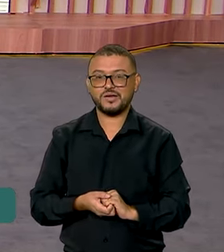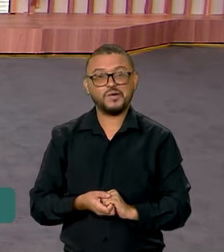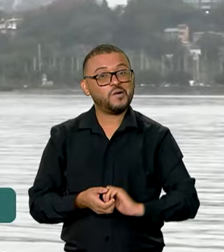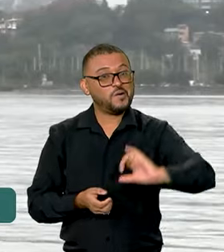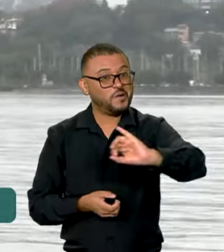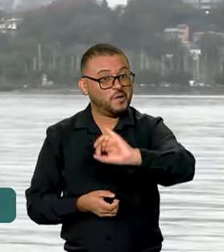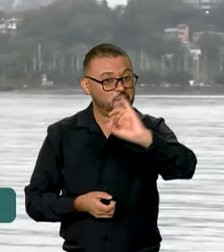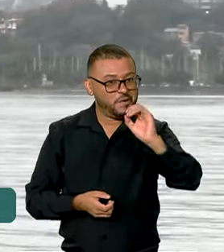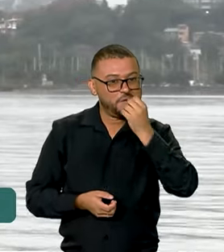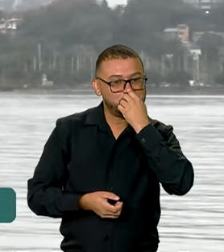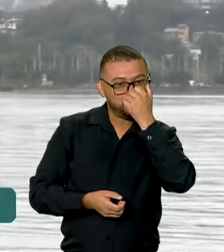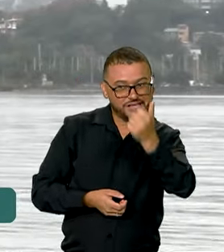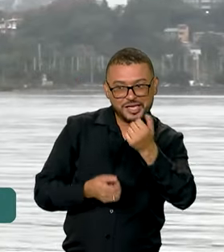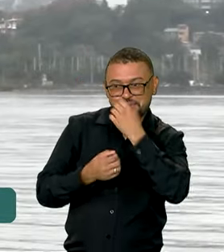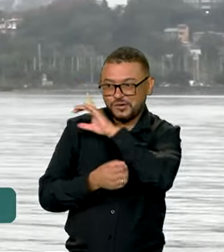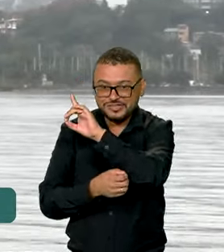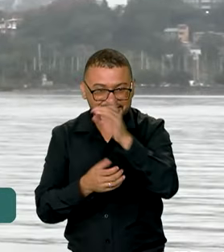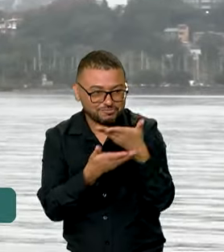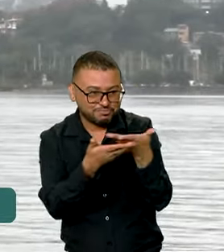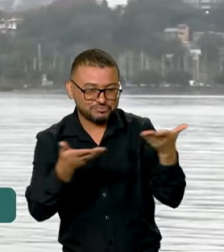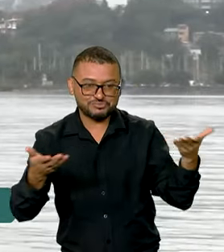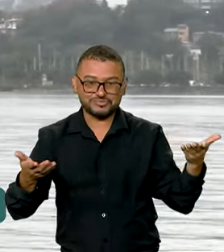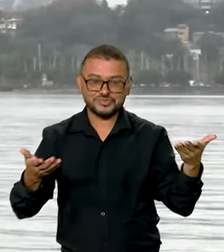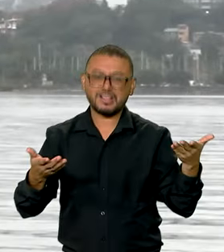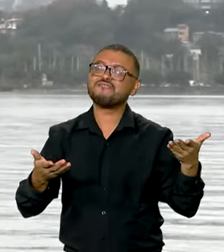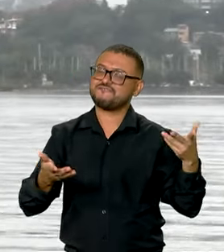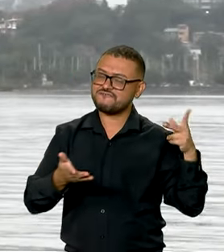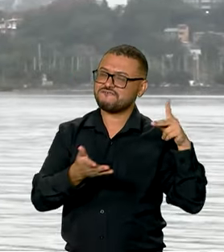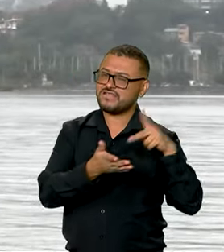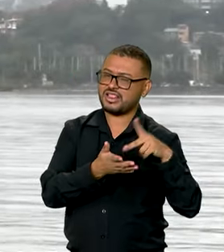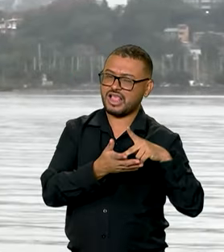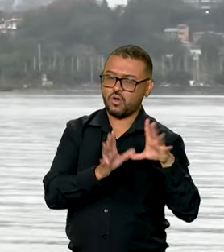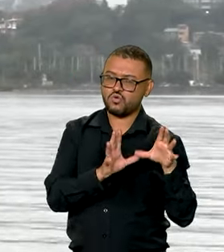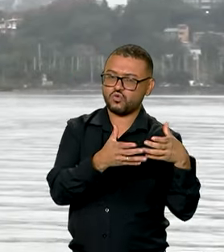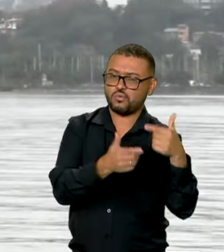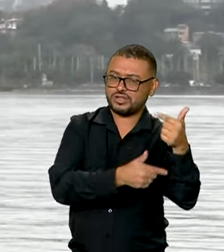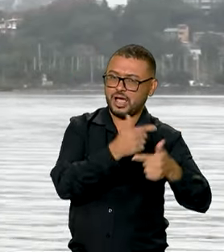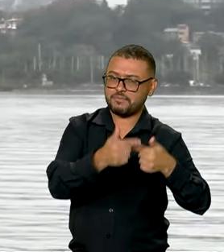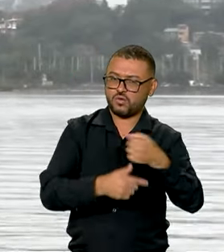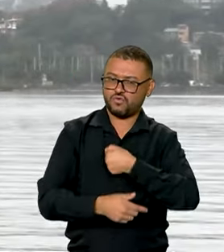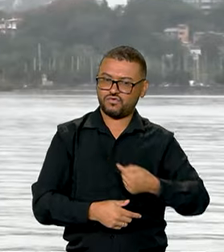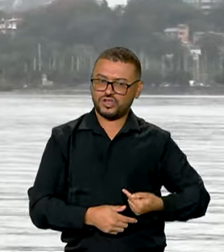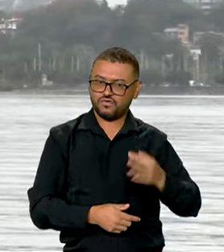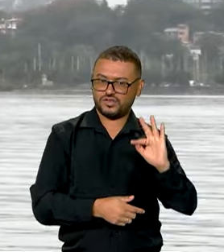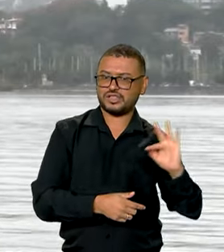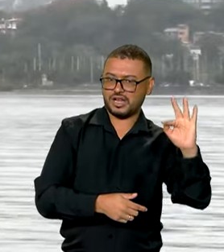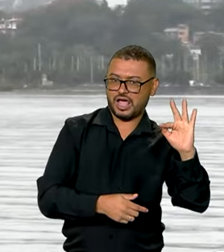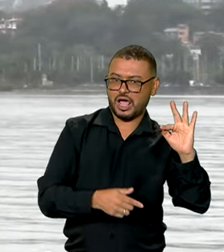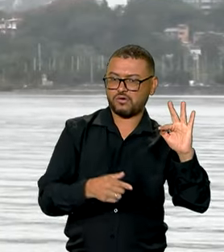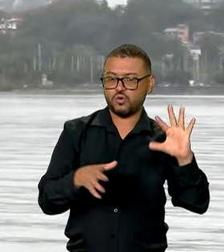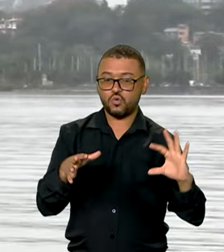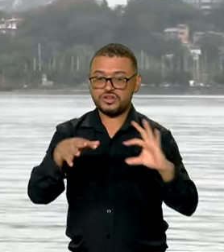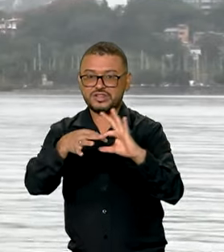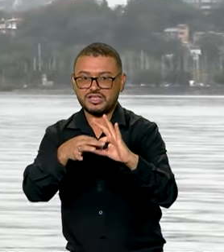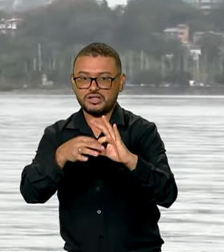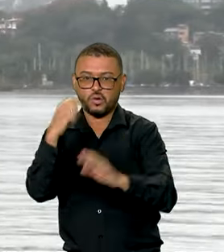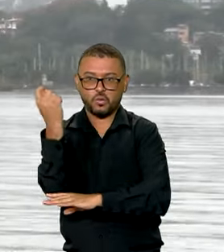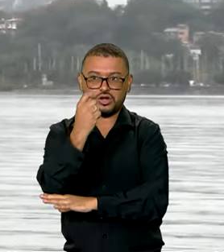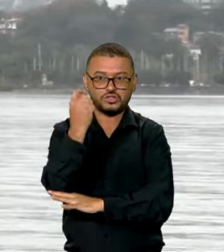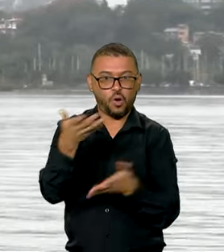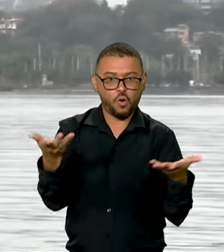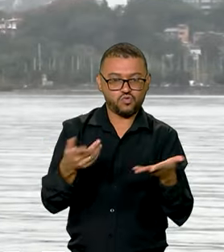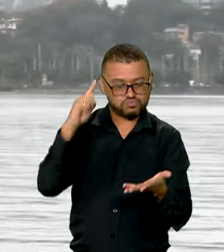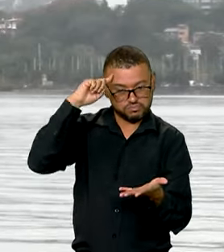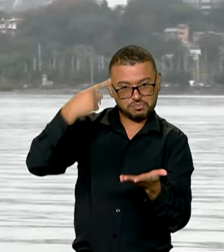Oi, Vanessa, bom dia para você também, bom dia a todos. Exatamente, equipes do governo federal e do estado do Rio Grande do Sul vão se